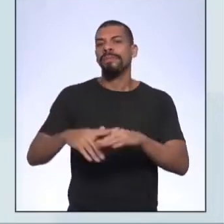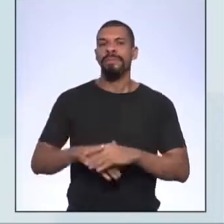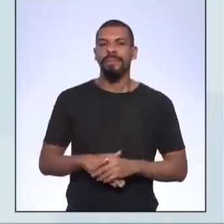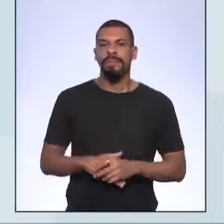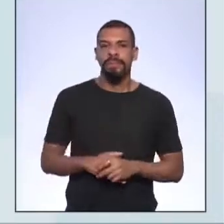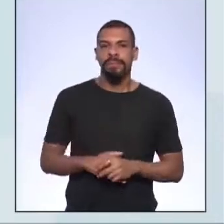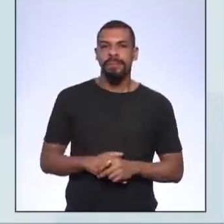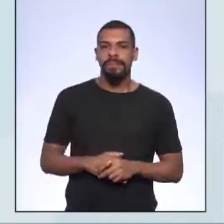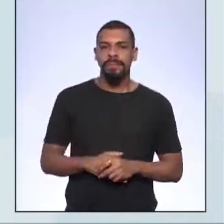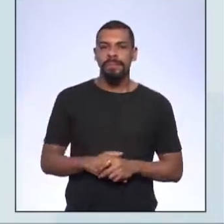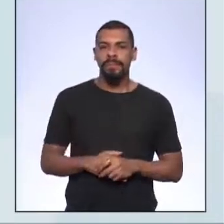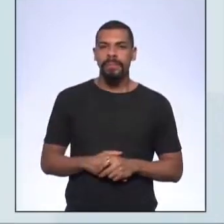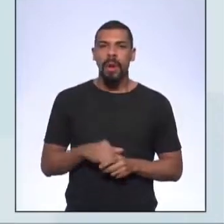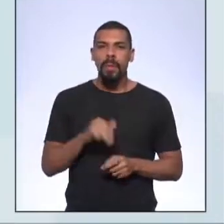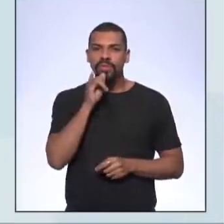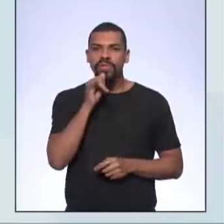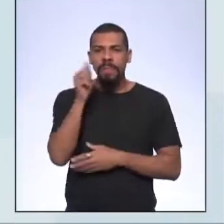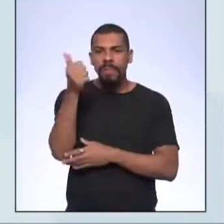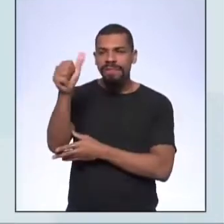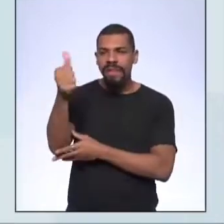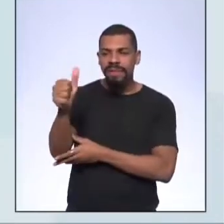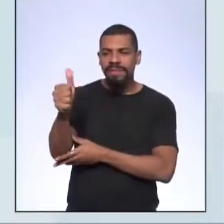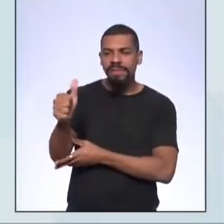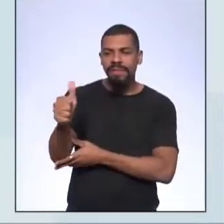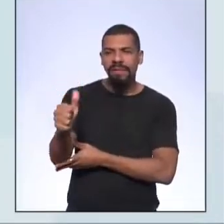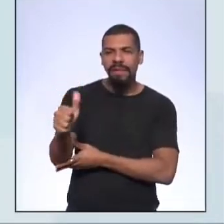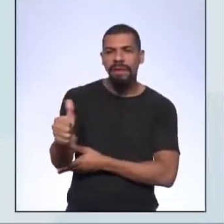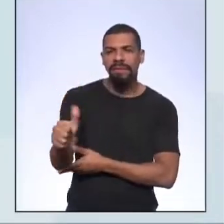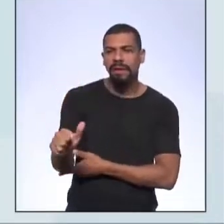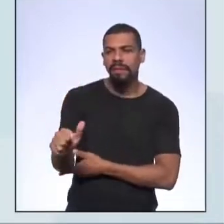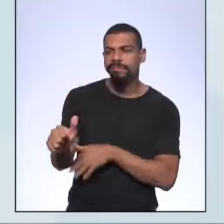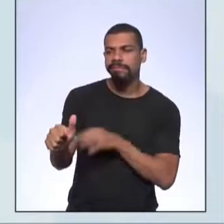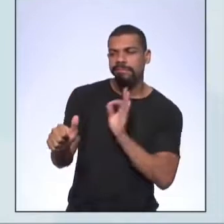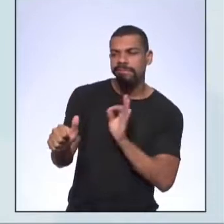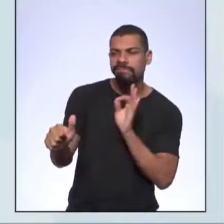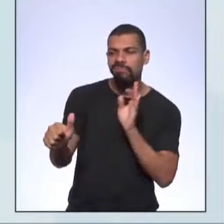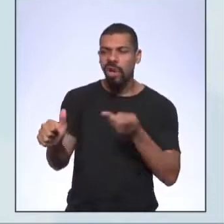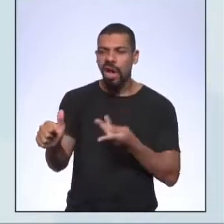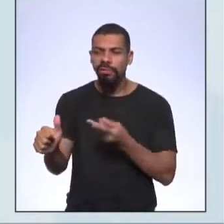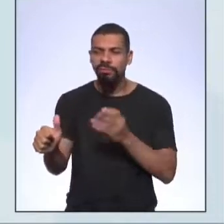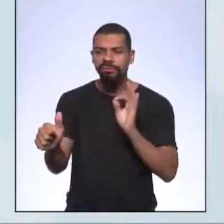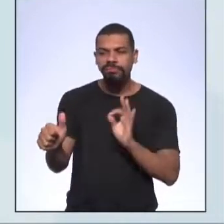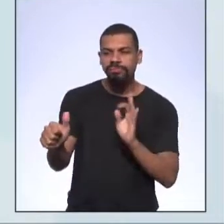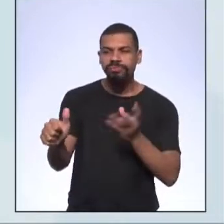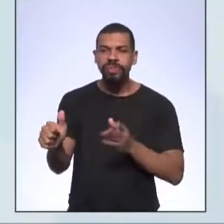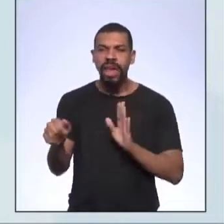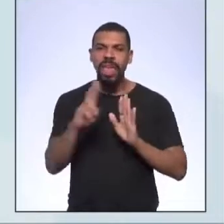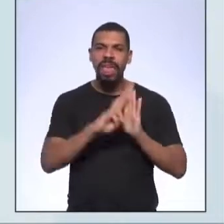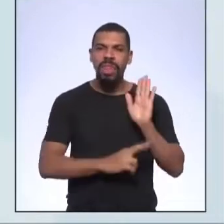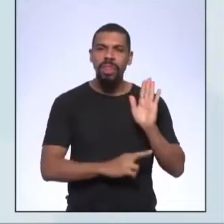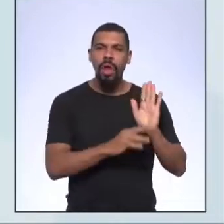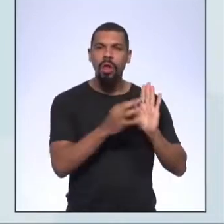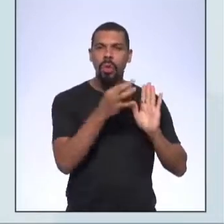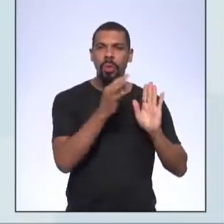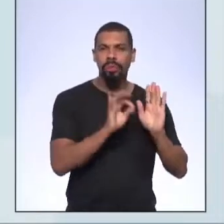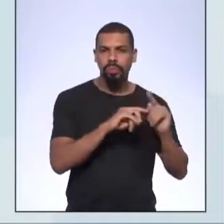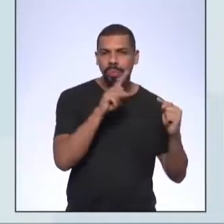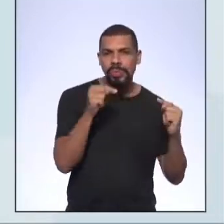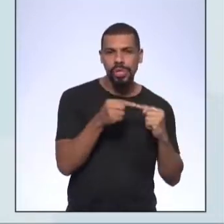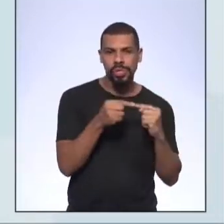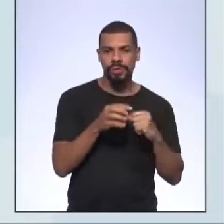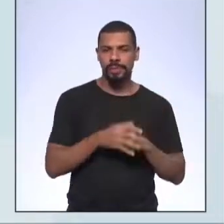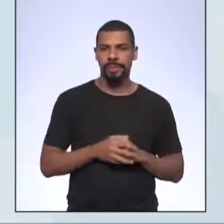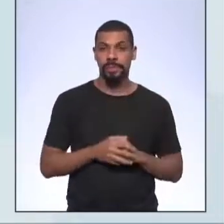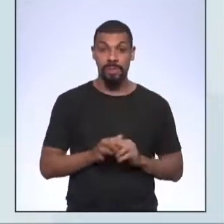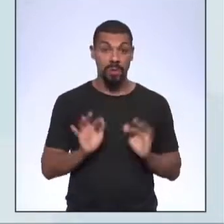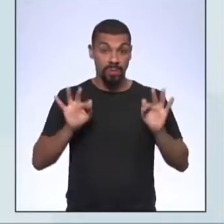a conclusão gente avaliação da consecução dos objetivos e das metas por lei de relatórios e análises críticas ou seja